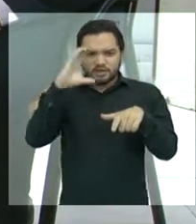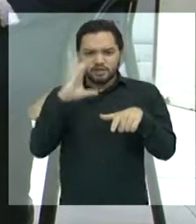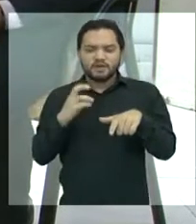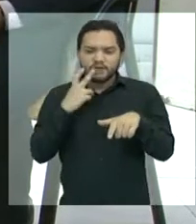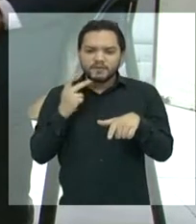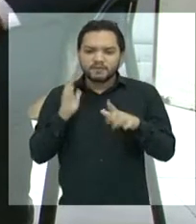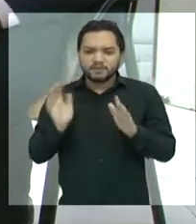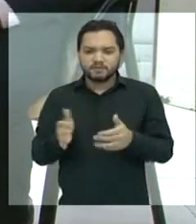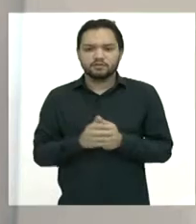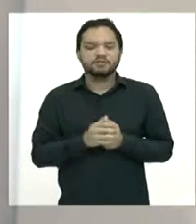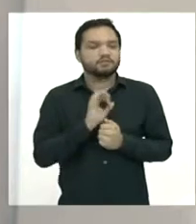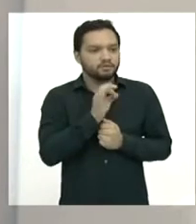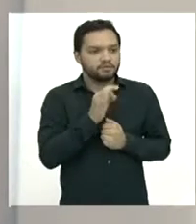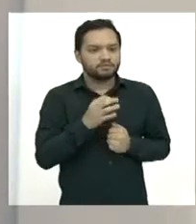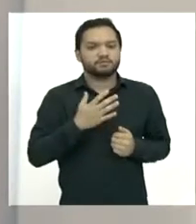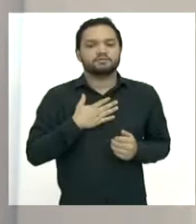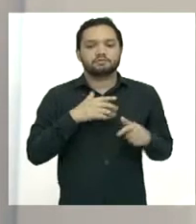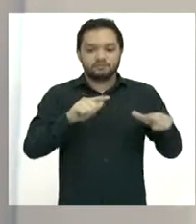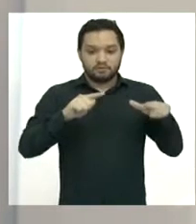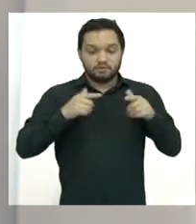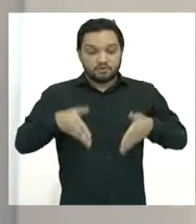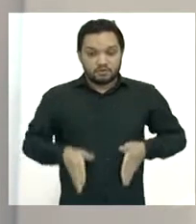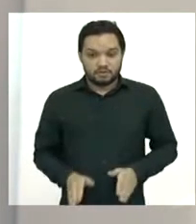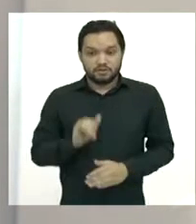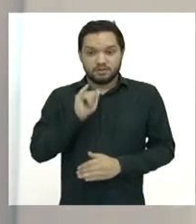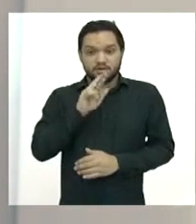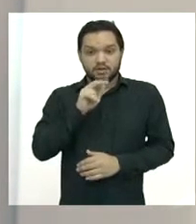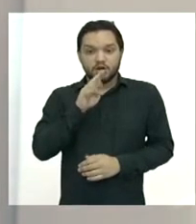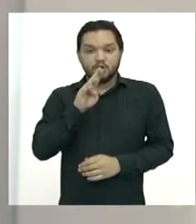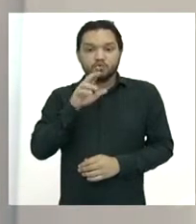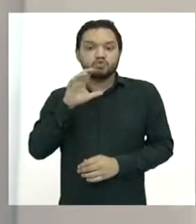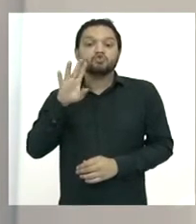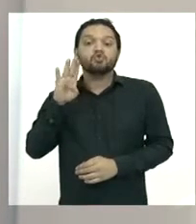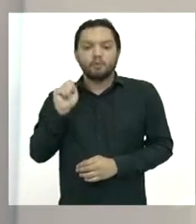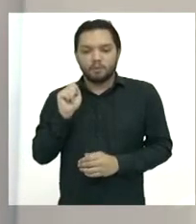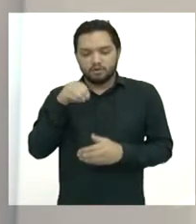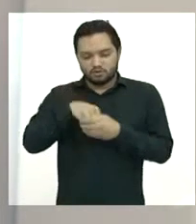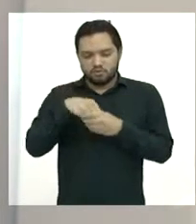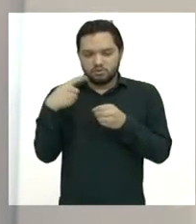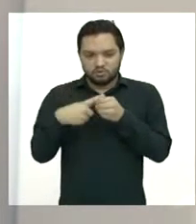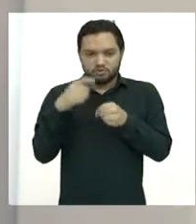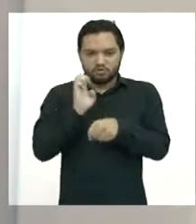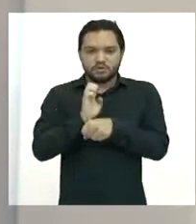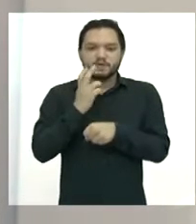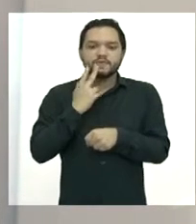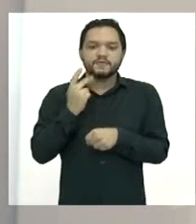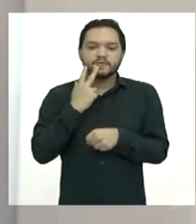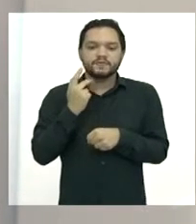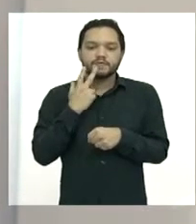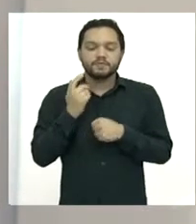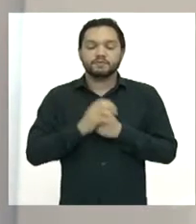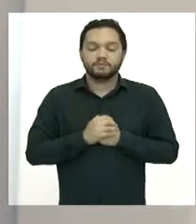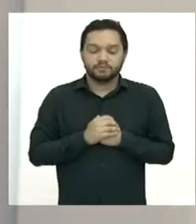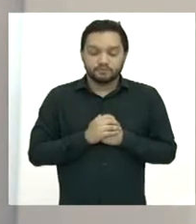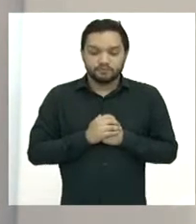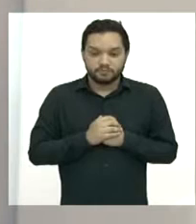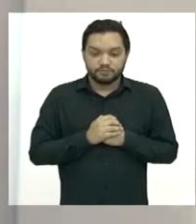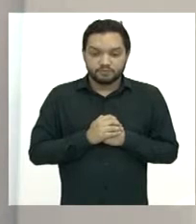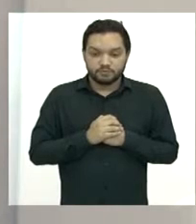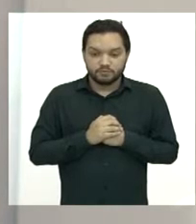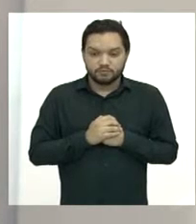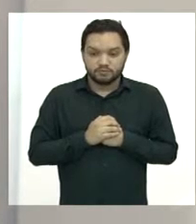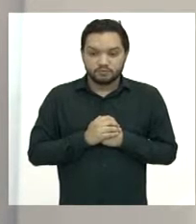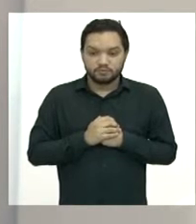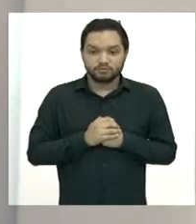trajetória. Isso, que muito me honra. Eu sou de Irauçuba, no interior do estado do Ceará. Queria mandar um abraço a todos que estão nos assistindo. E a